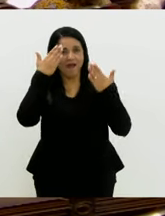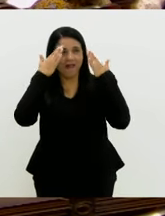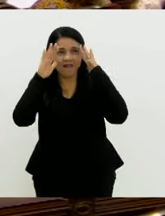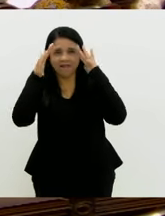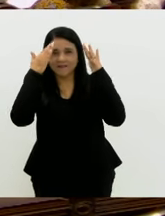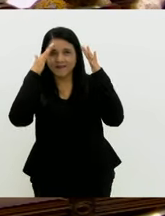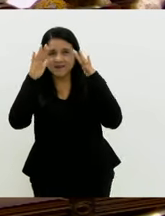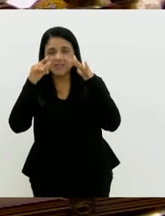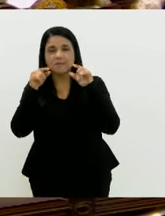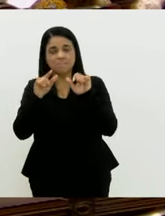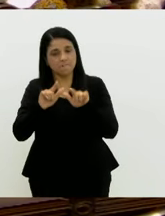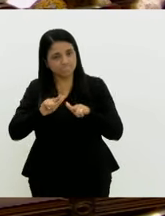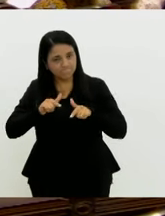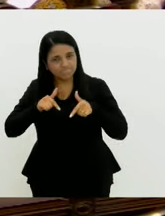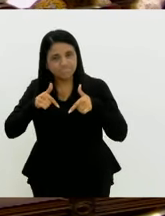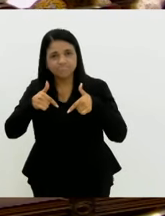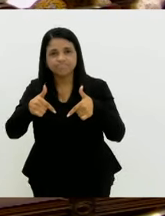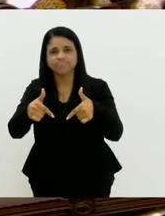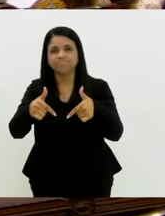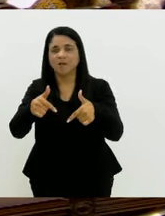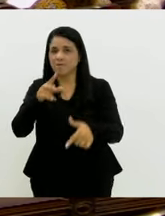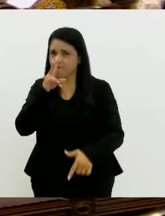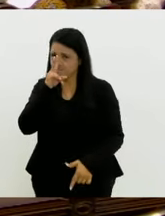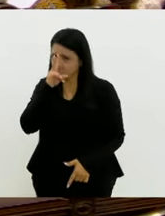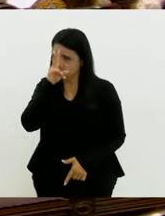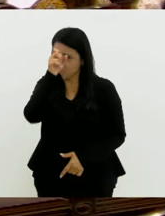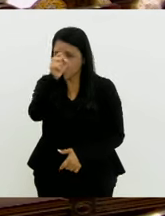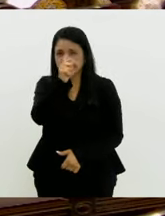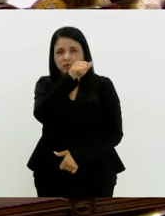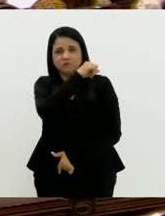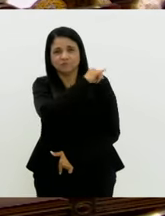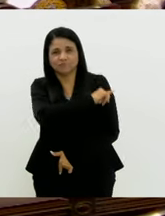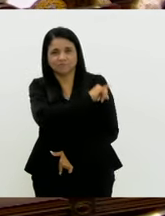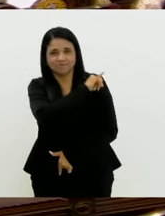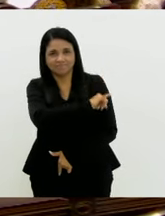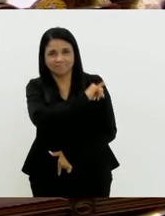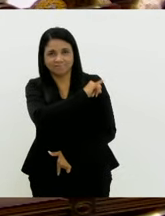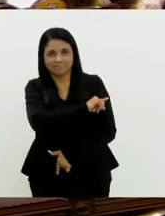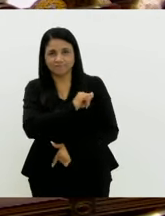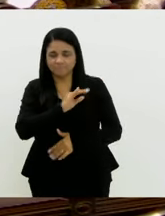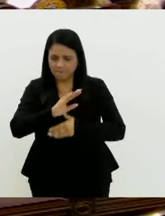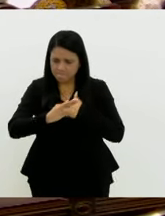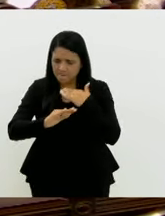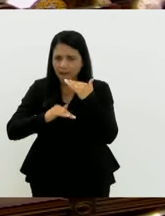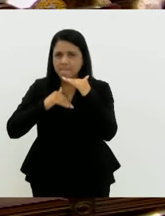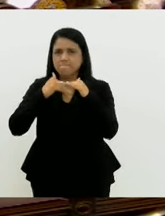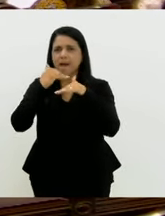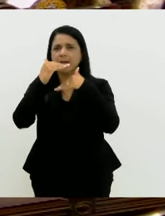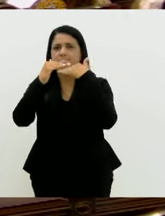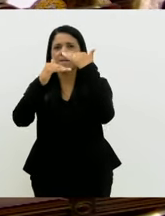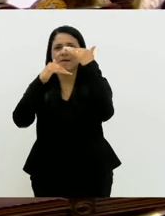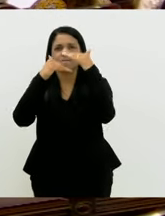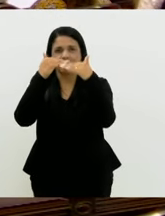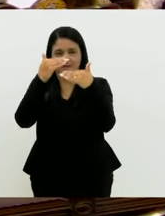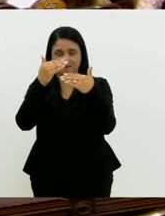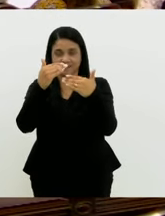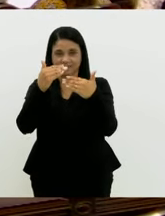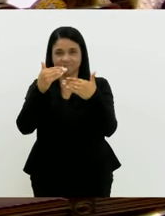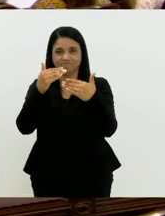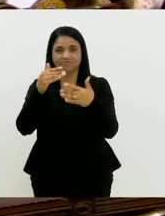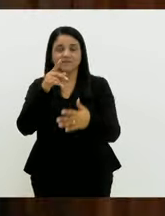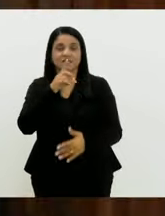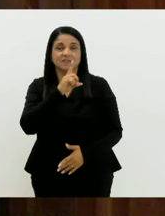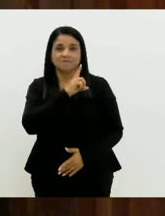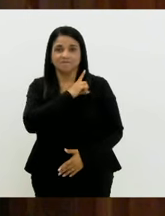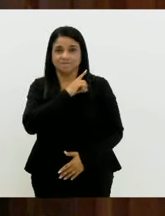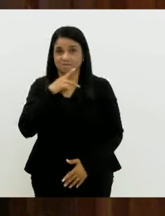potência, pela sua força por um Rio de Janeiro que está se reerguendo. A Defensoria Pública do Estado do